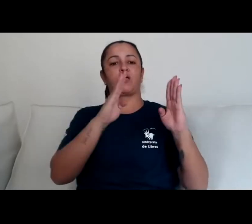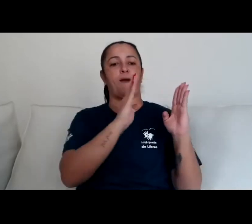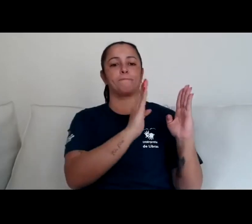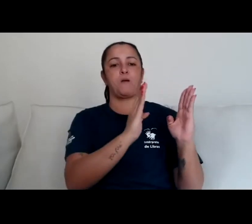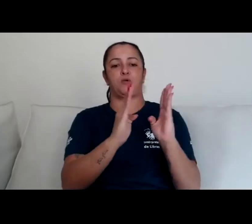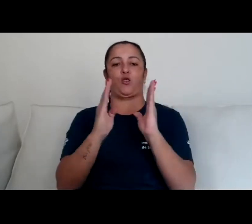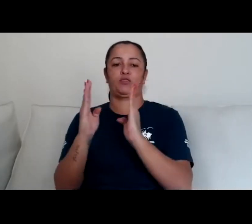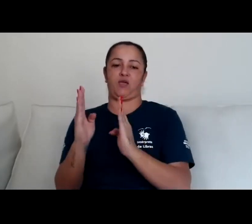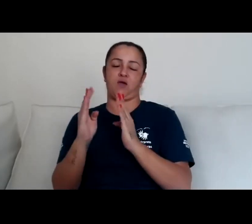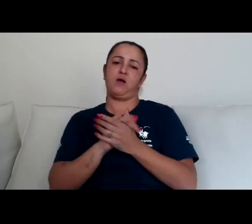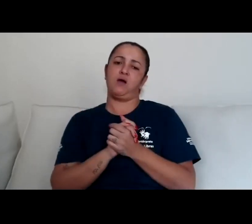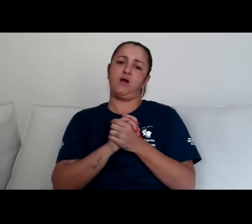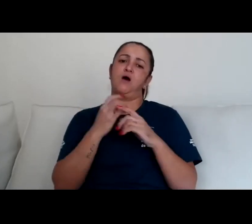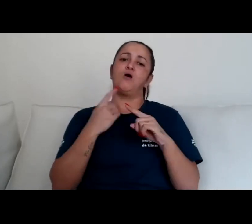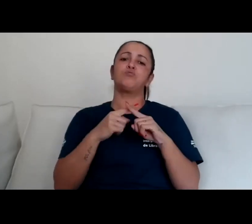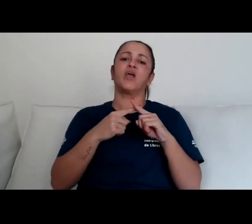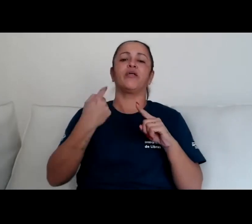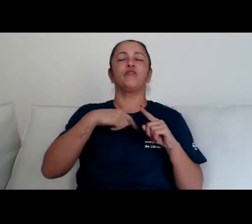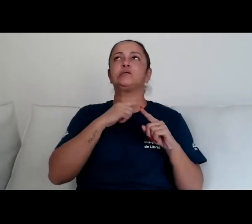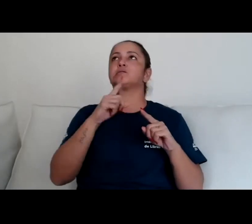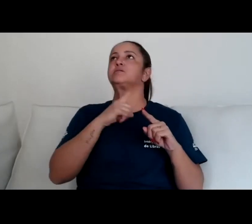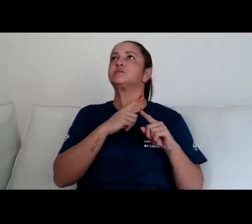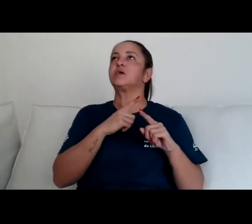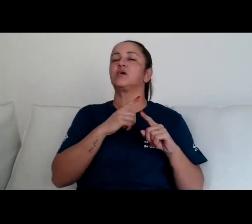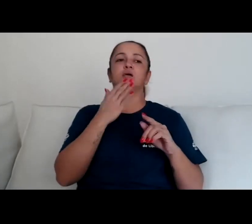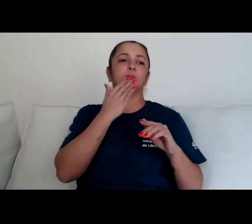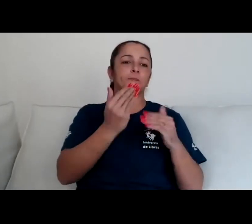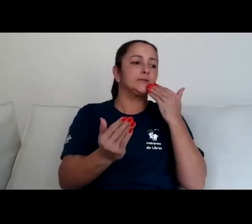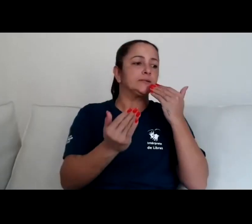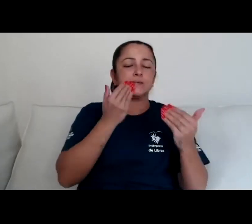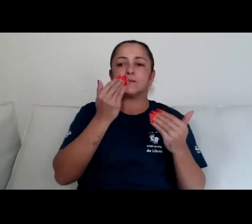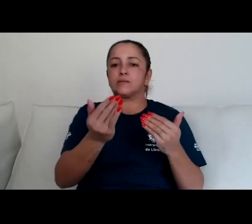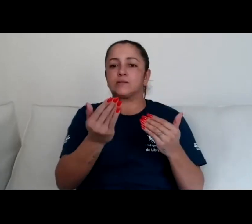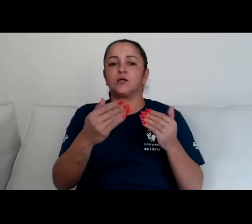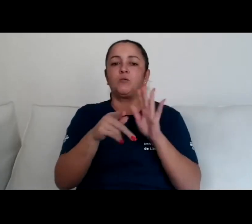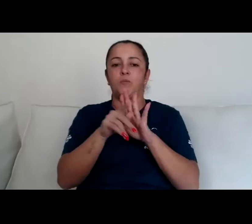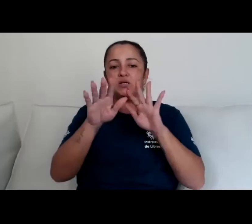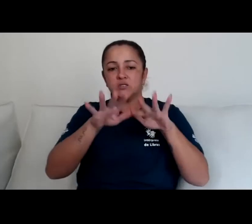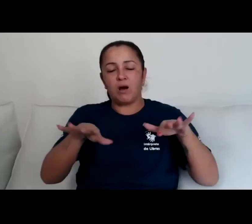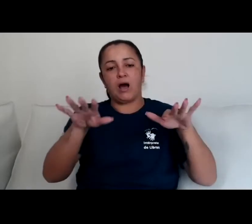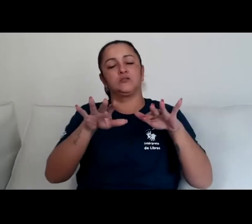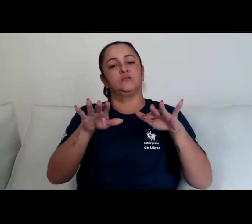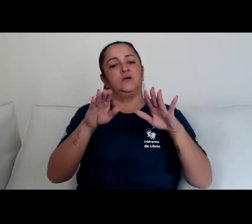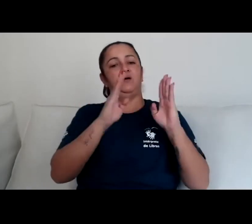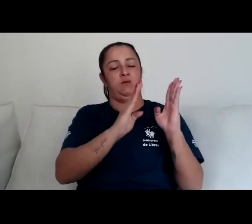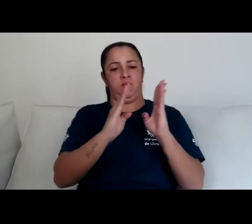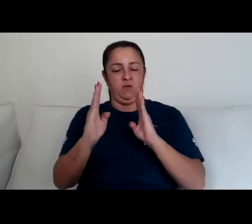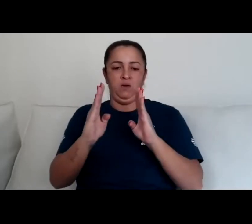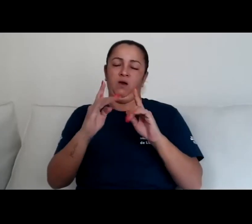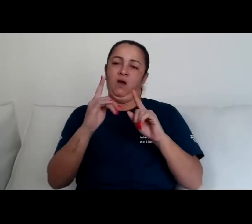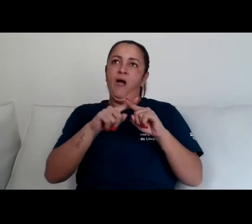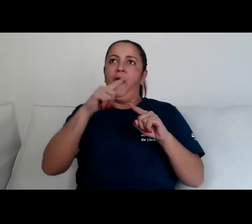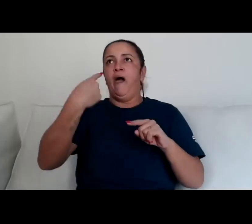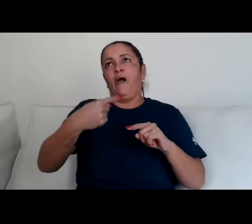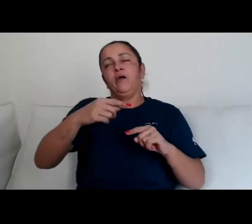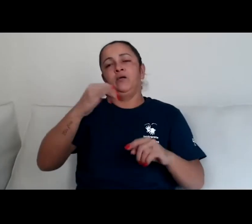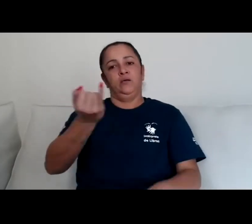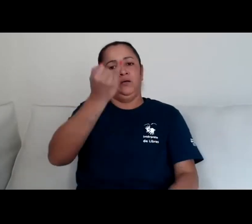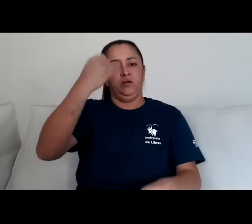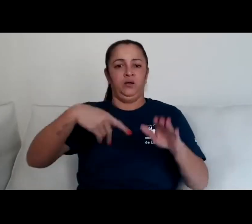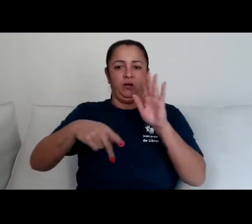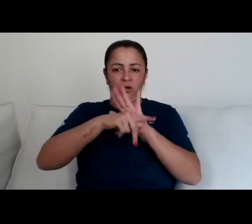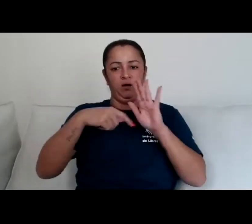estamos reivindicando este espaço da biblioteca? É importante a gente pensar que nós vivemos em um